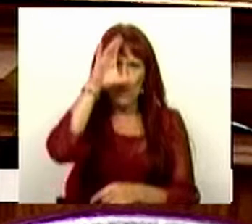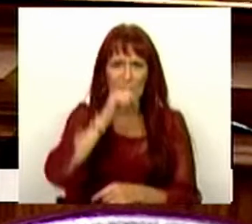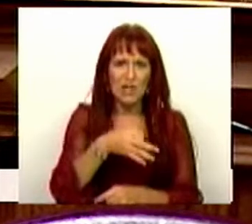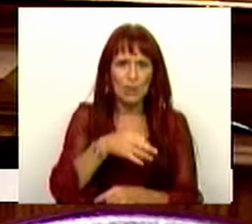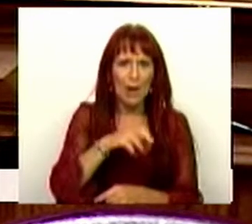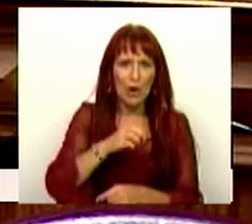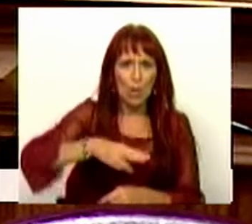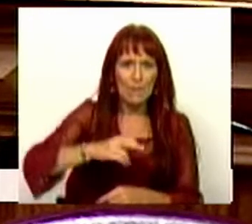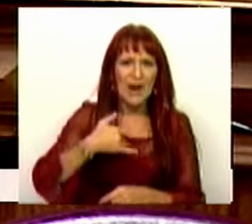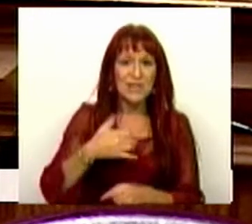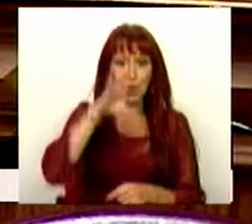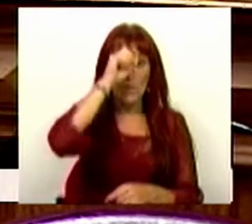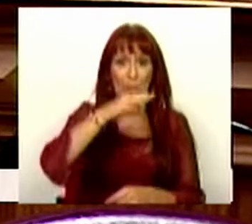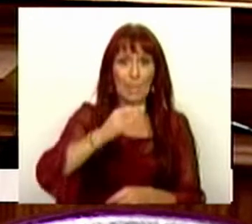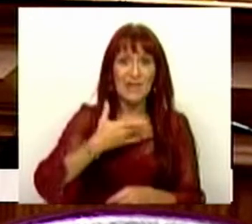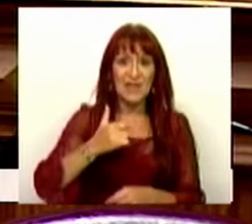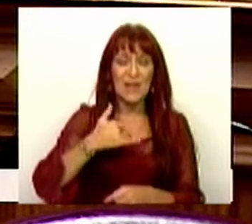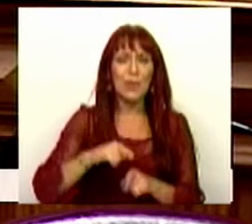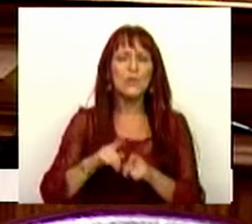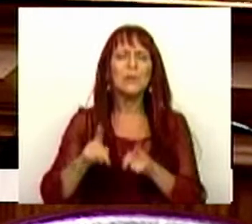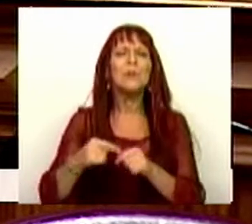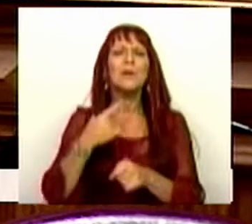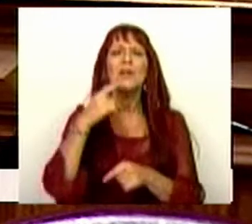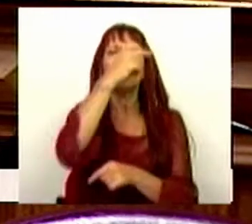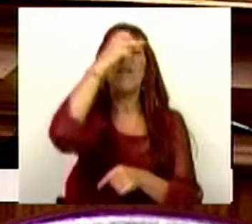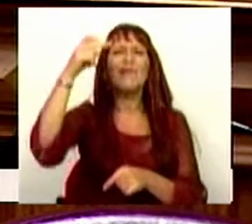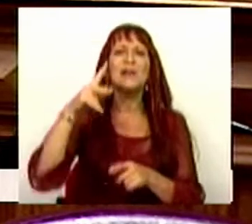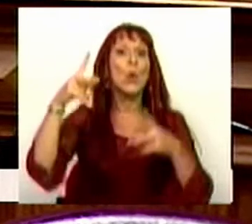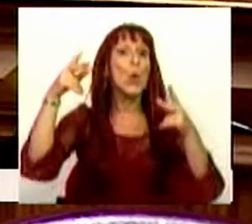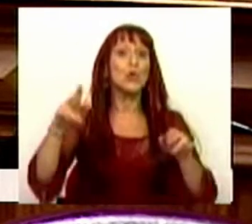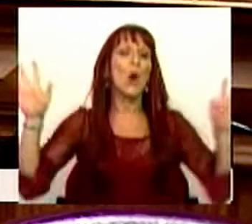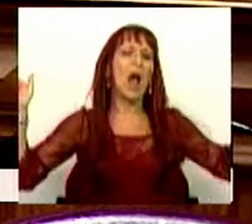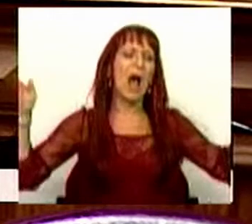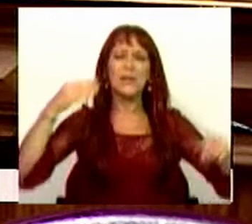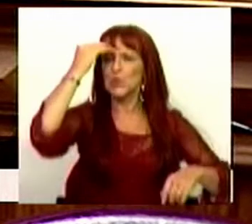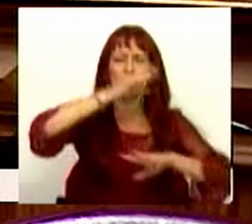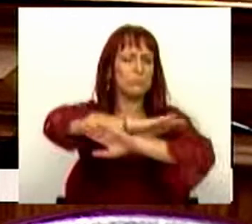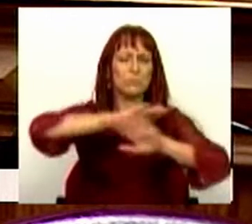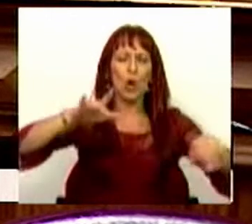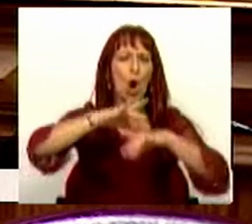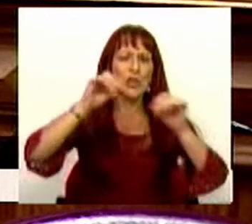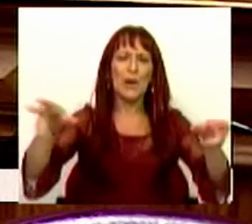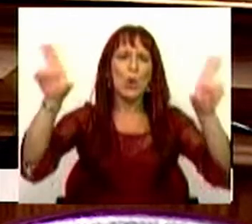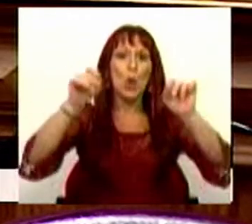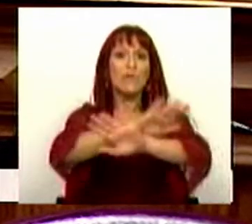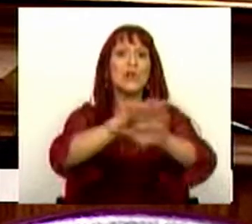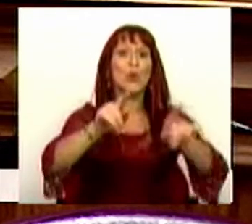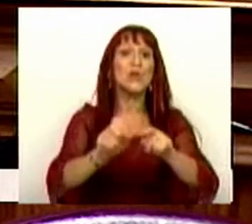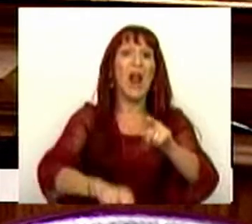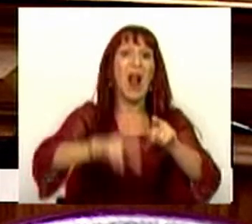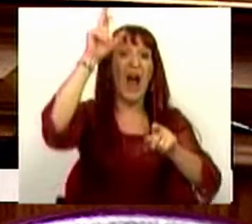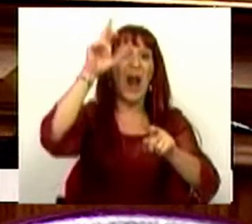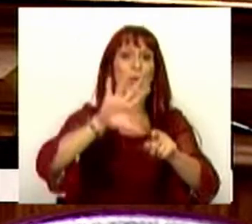Macedo, no governo PSD-CDS, ouçam bem, com uma frase, cortou as asas ao sonho. O Hospital Novo tinha sido o mais